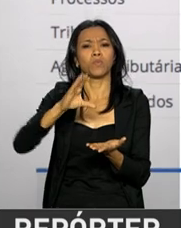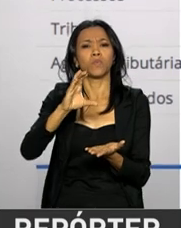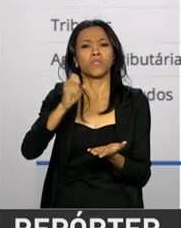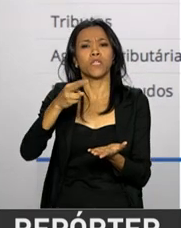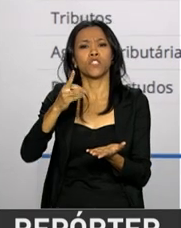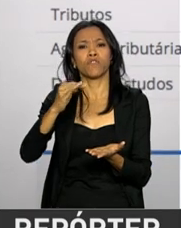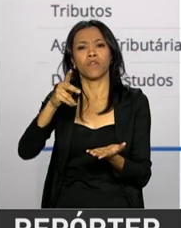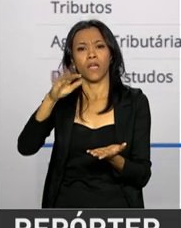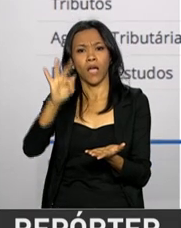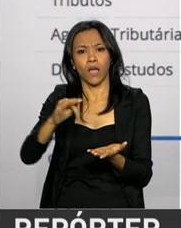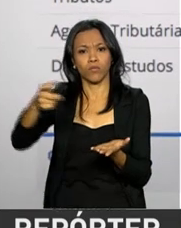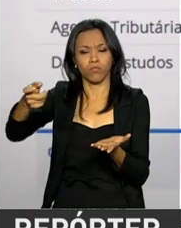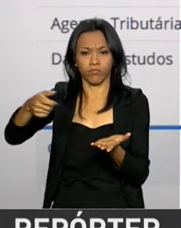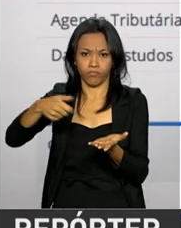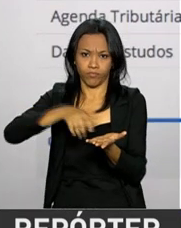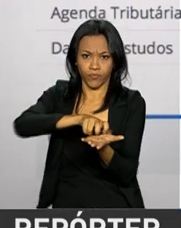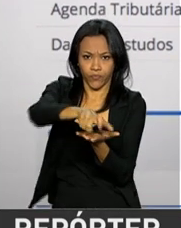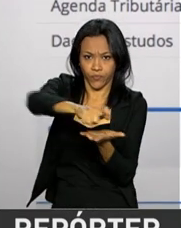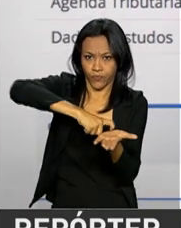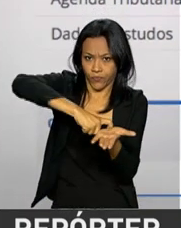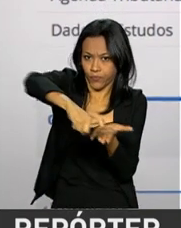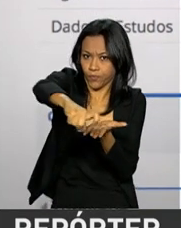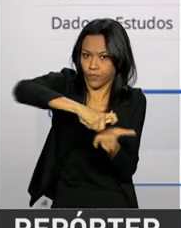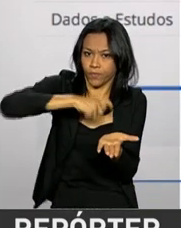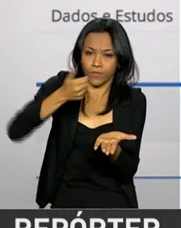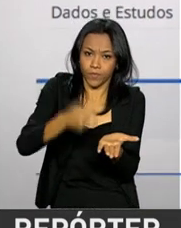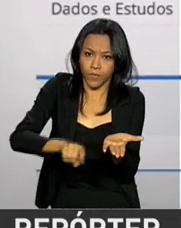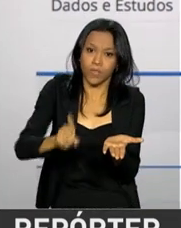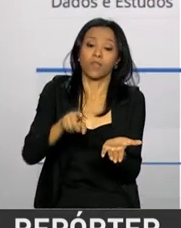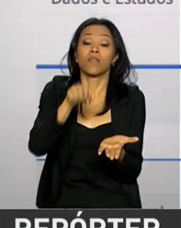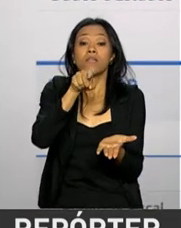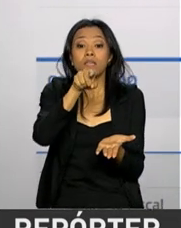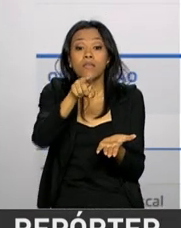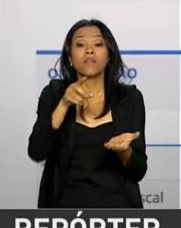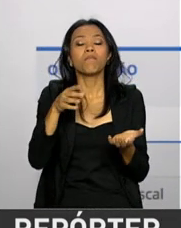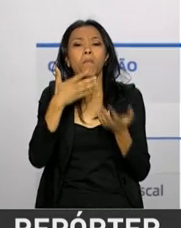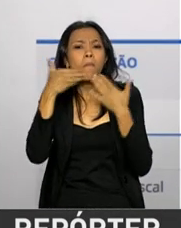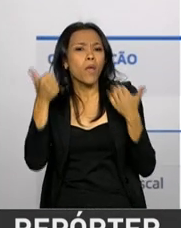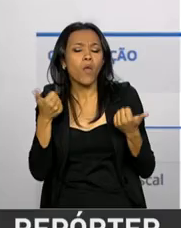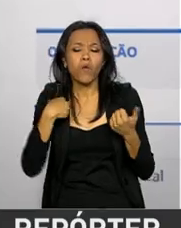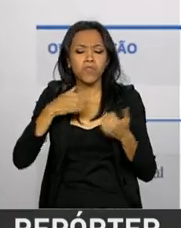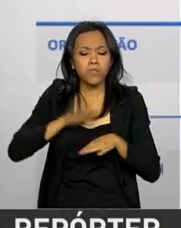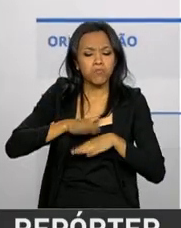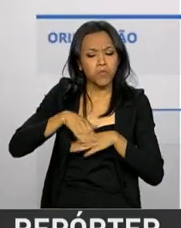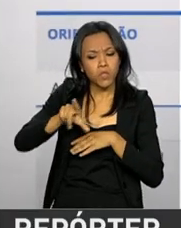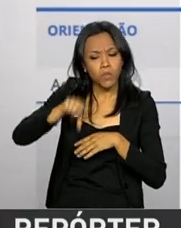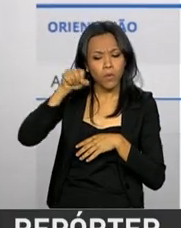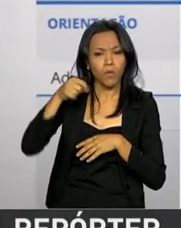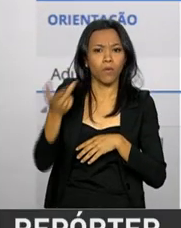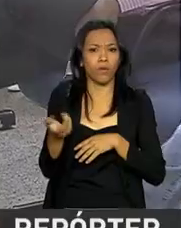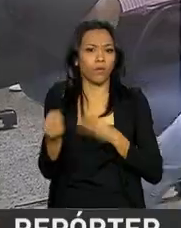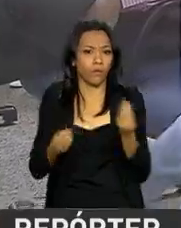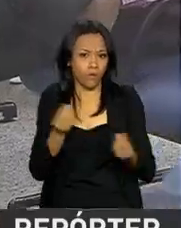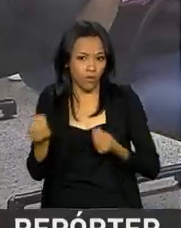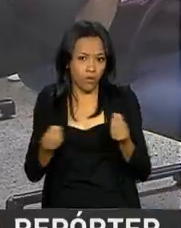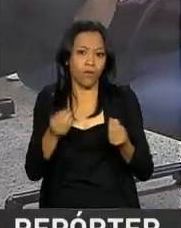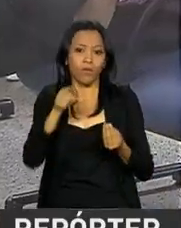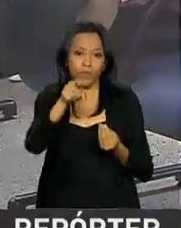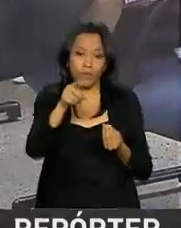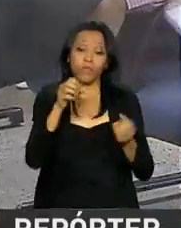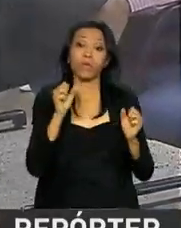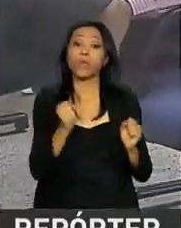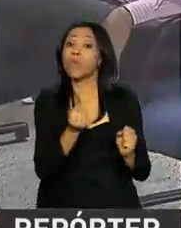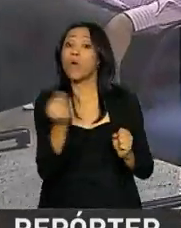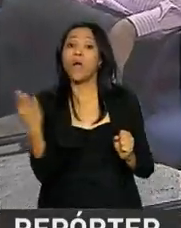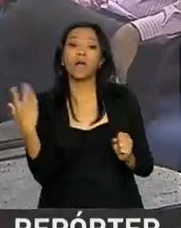pode optar por qual tipo de procuração melhor e atende e também limitar a atuação dos procurados escolhendo em